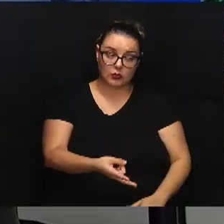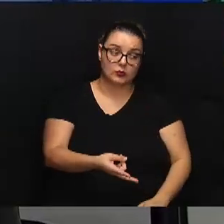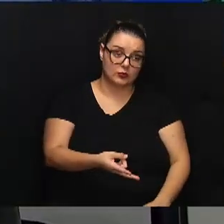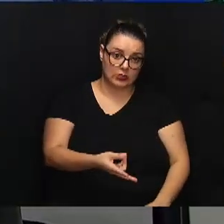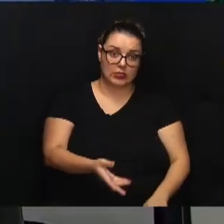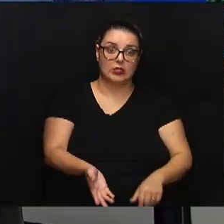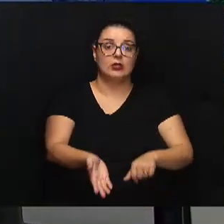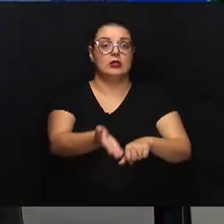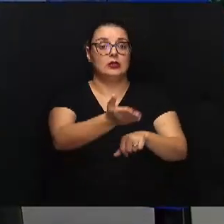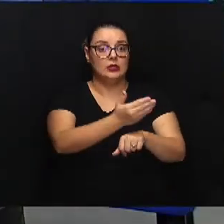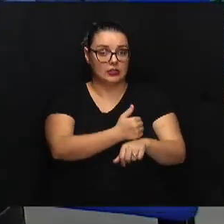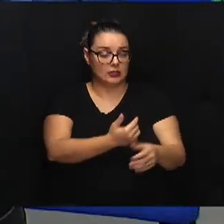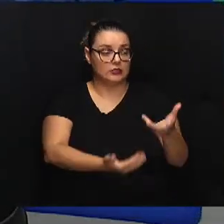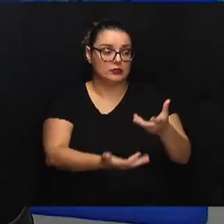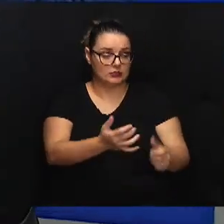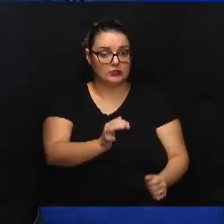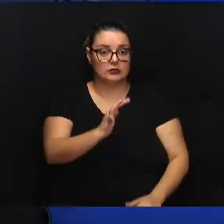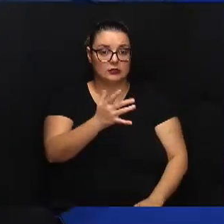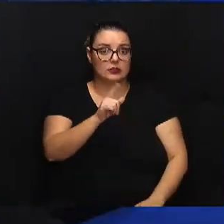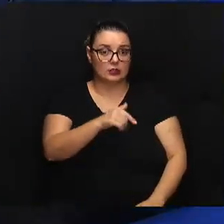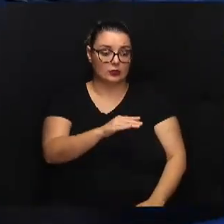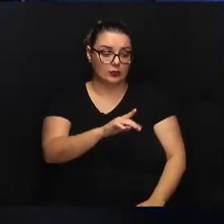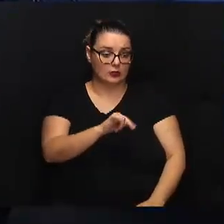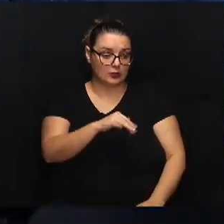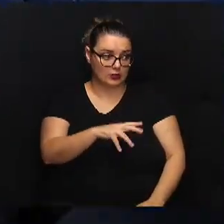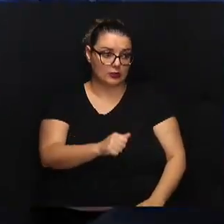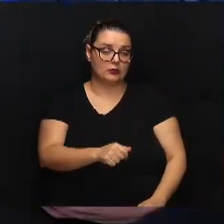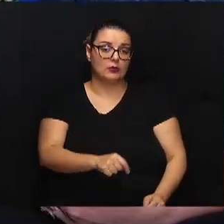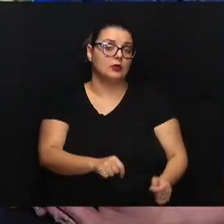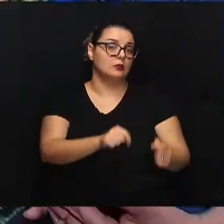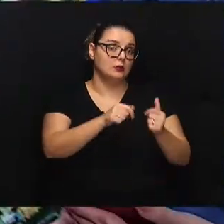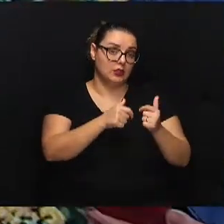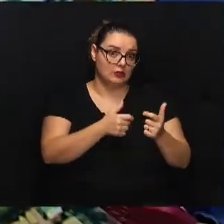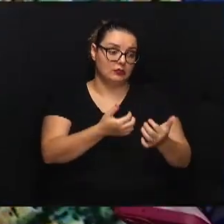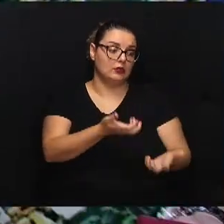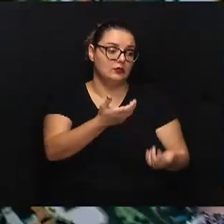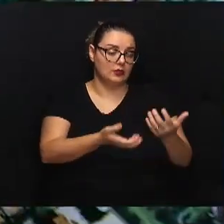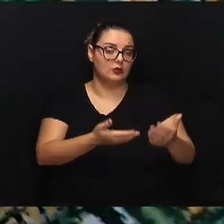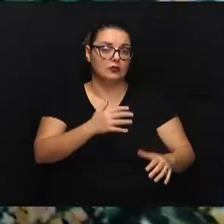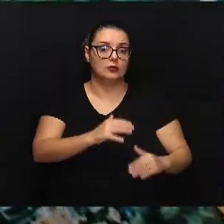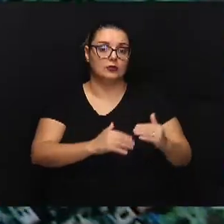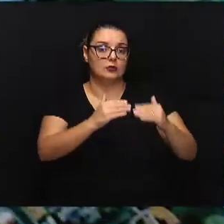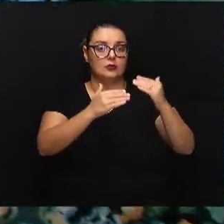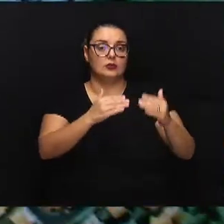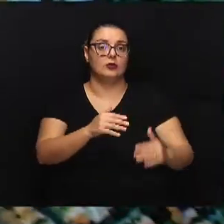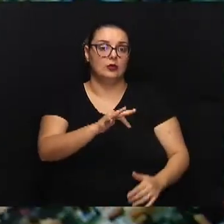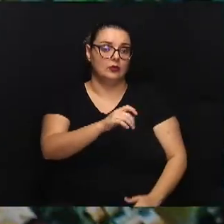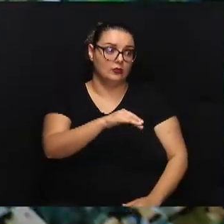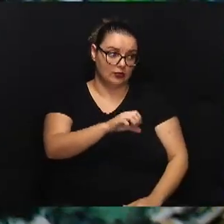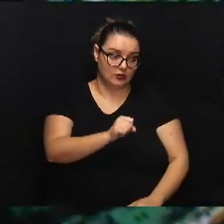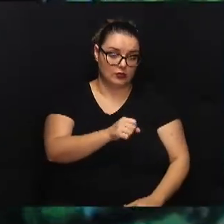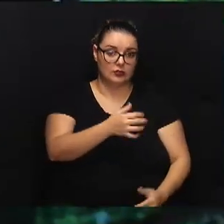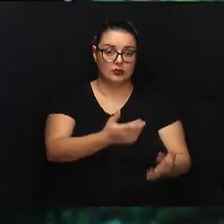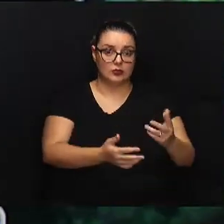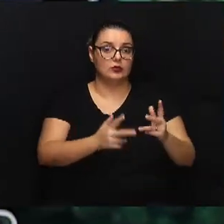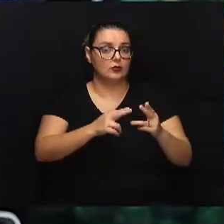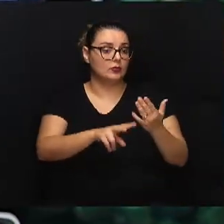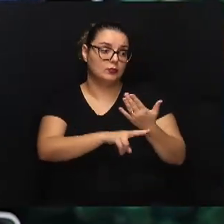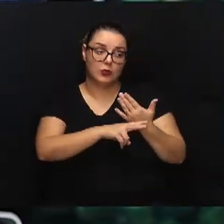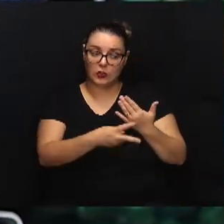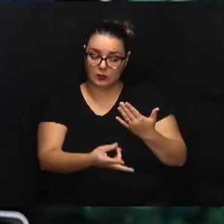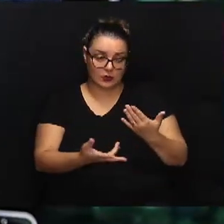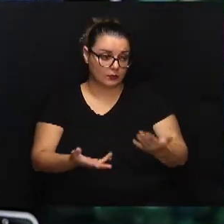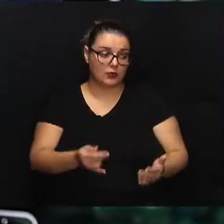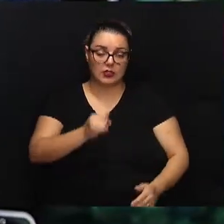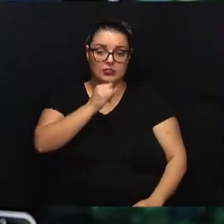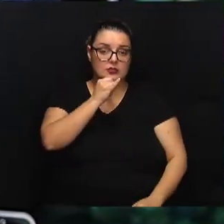antes da queimada ocorrer, que é o clima que favorece, por exemplo, o desenvolvimento de focos de queimada, quanto o impacto disso, né?